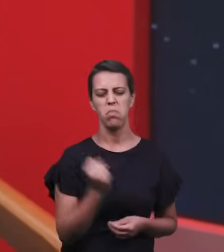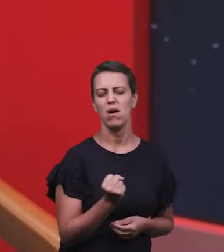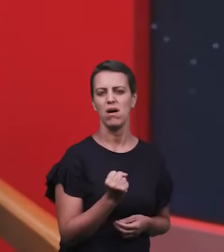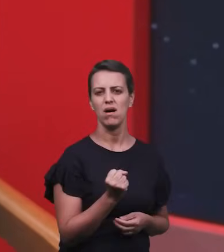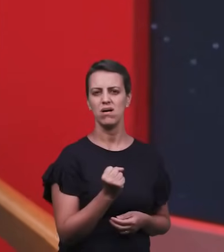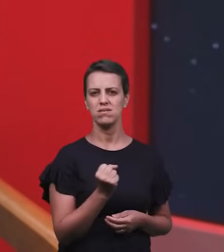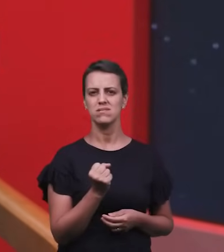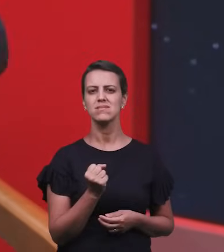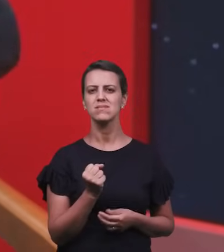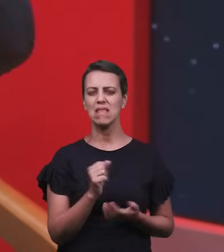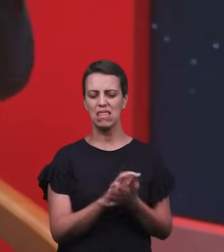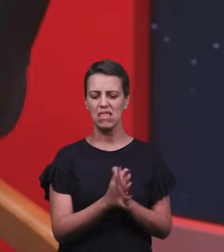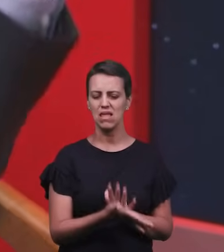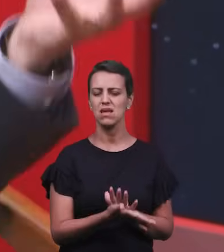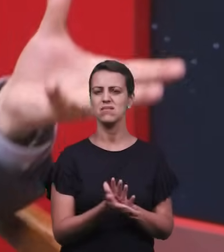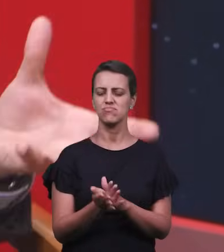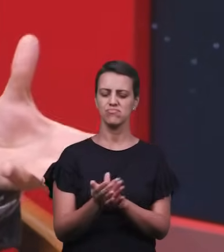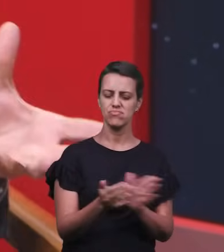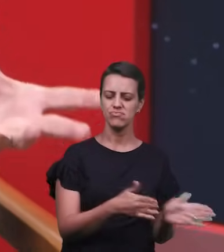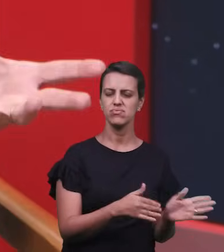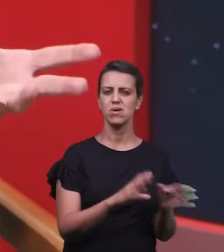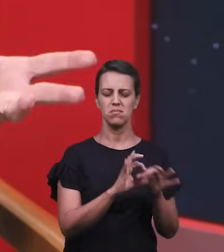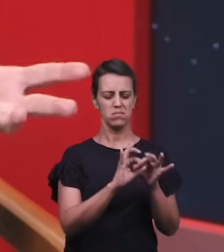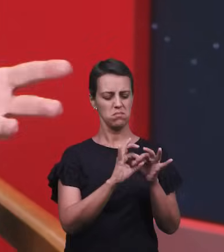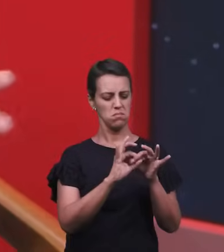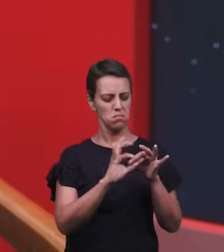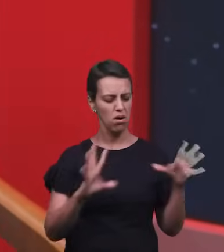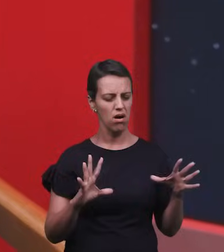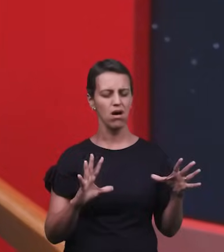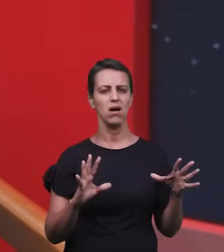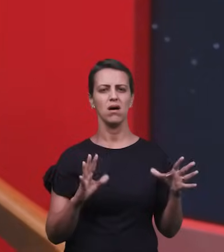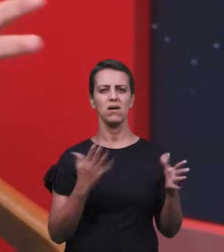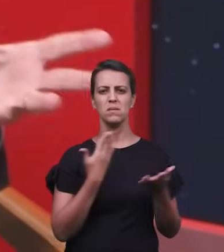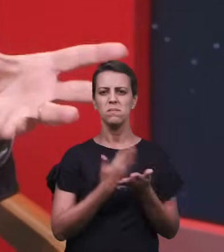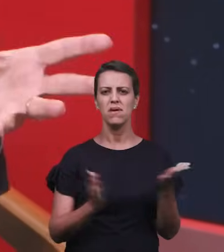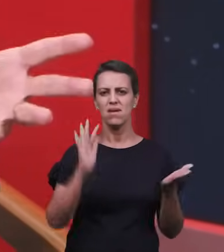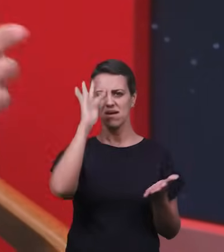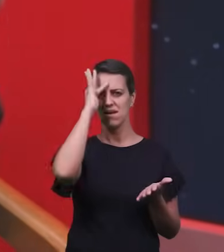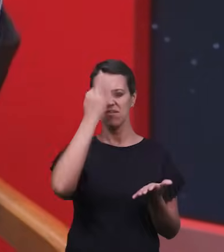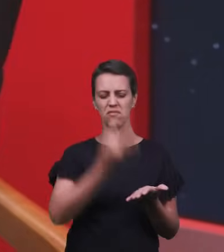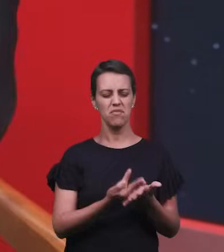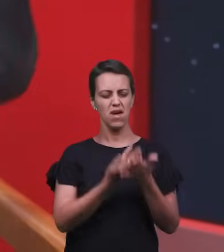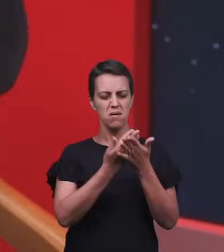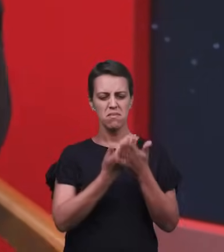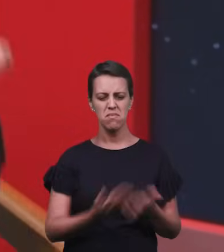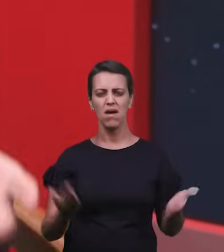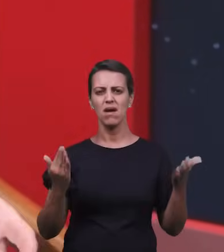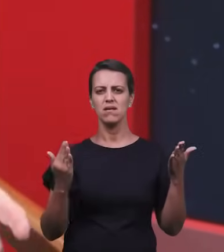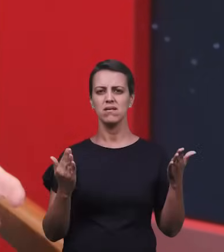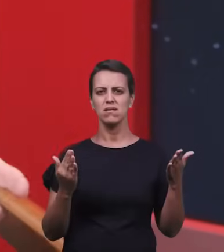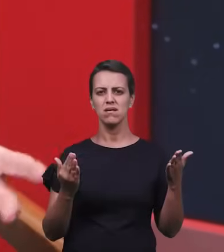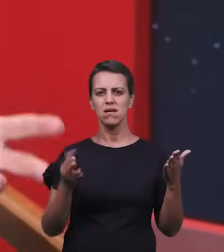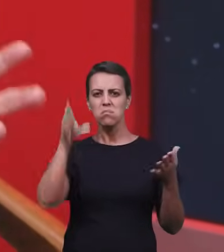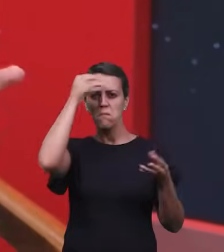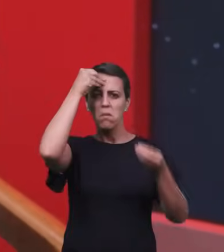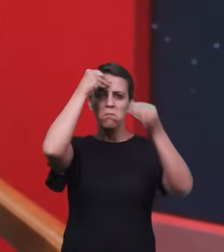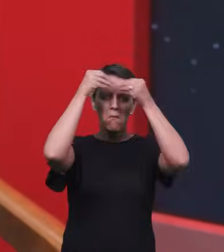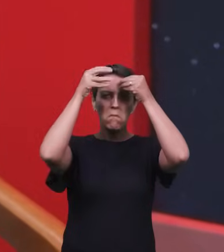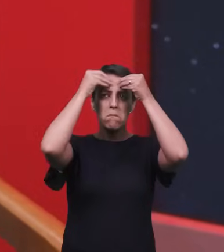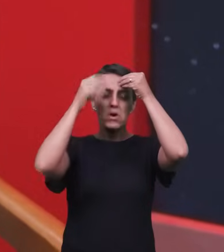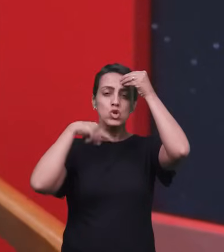alma. Desfazer a comunhão. Abalar a fé. Plantar dúvidas.